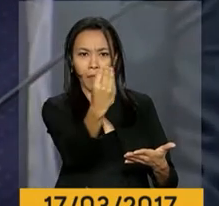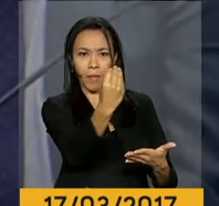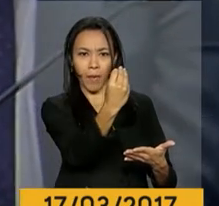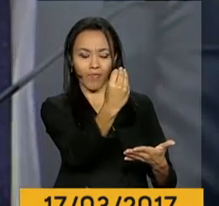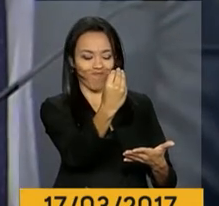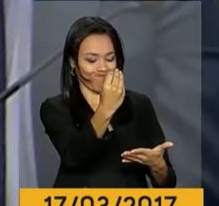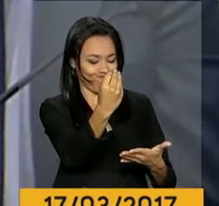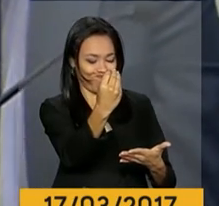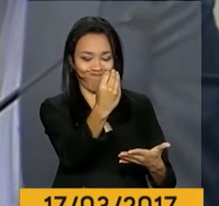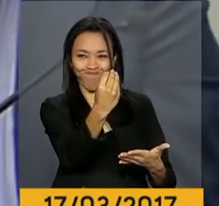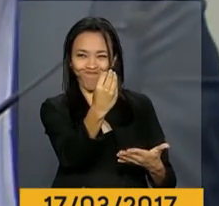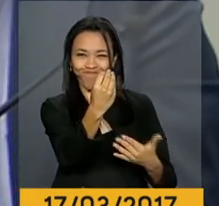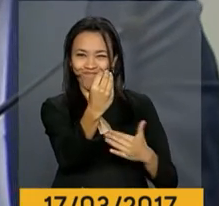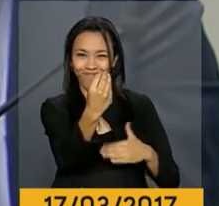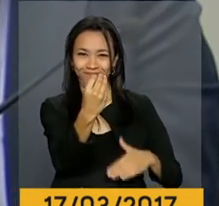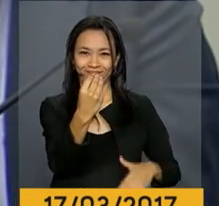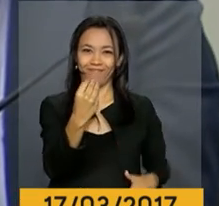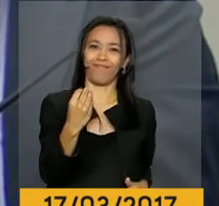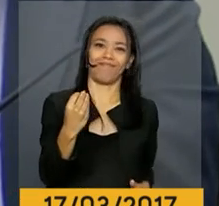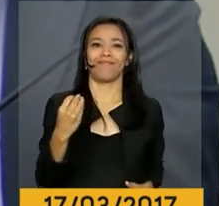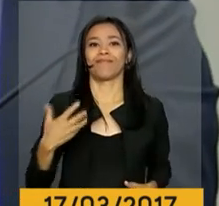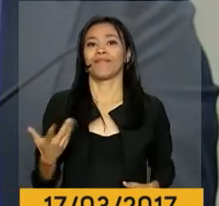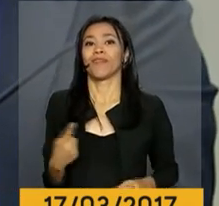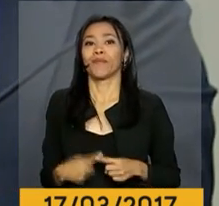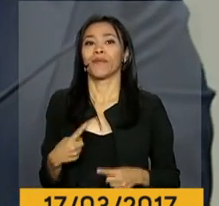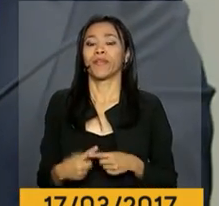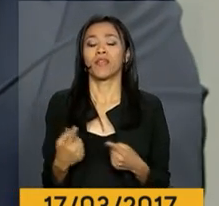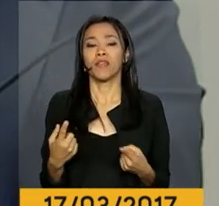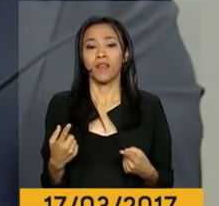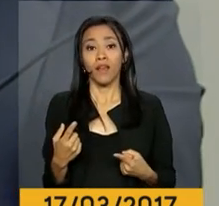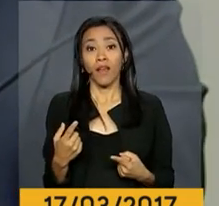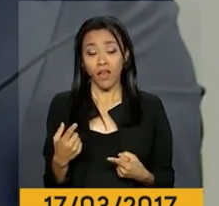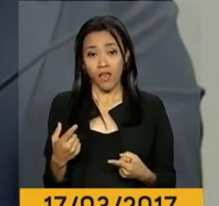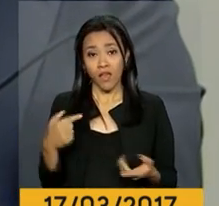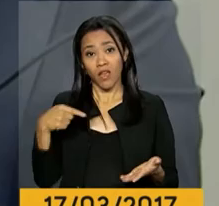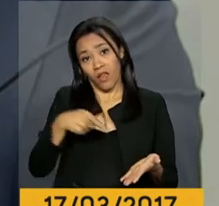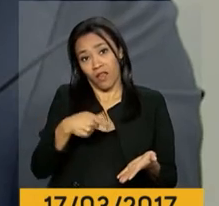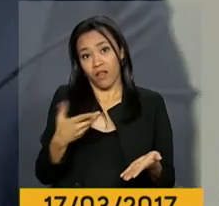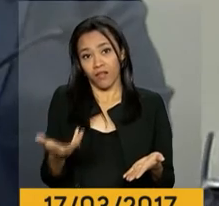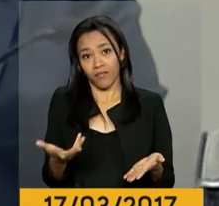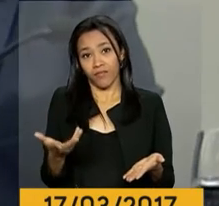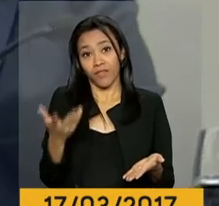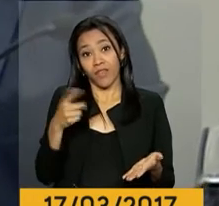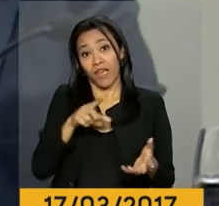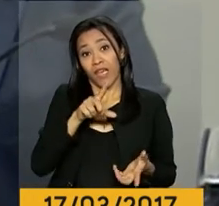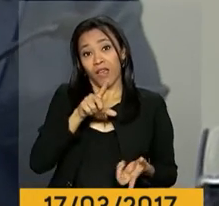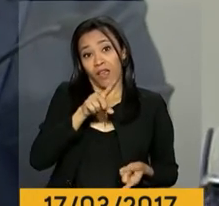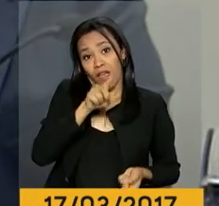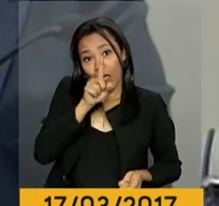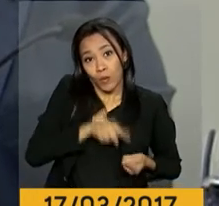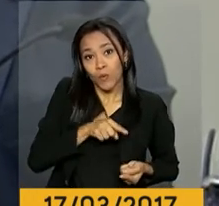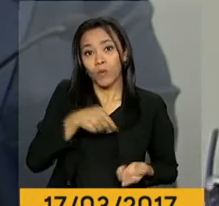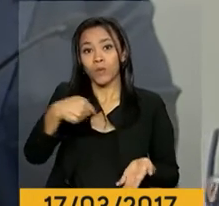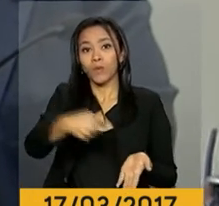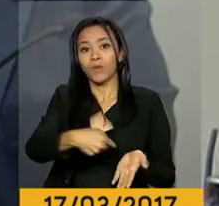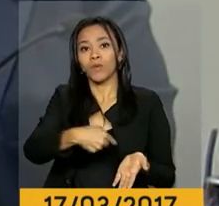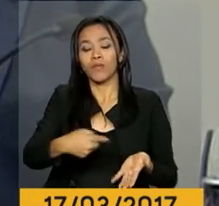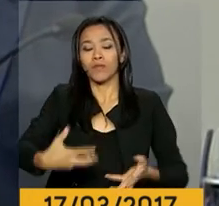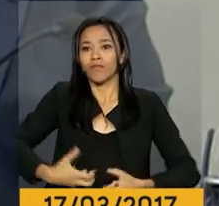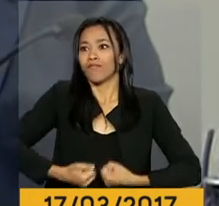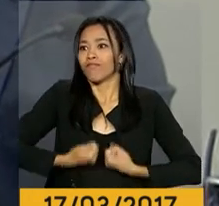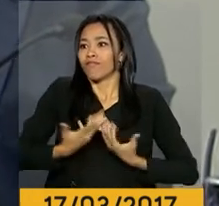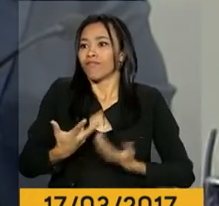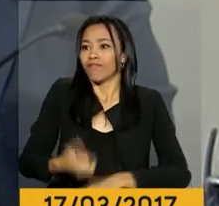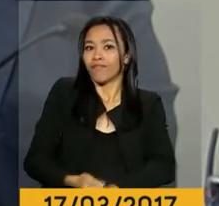escrito perde um pouco de significado, até porque ele, de alguma maneira, reduz a possibilidade do entusiasmo